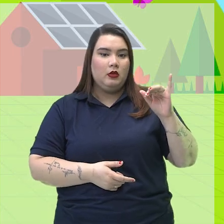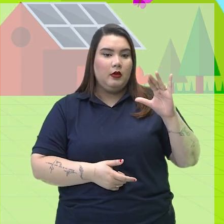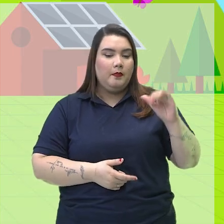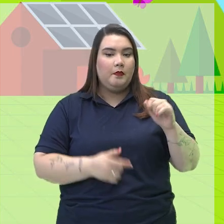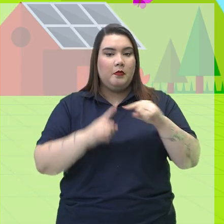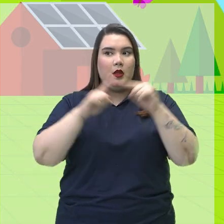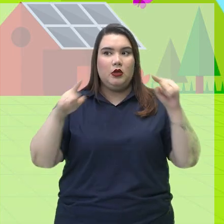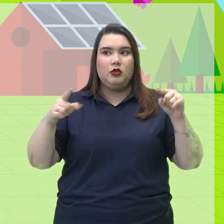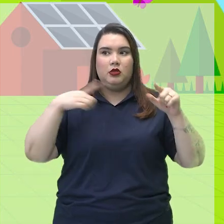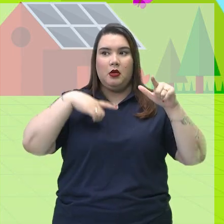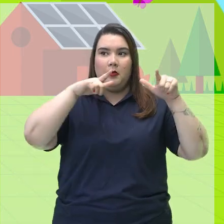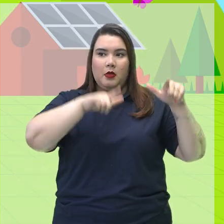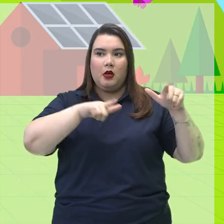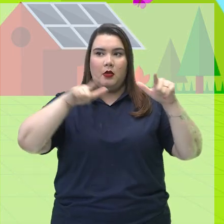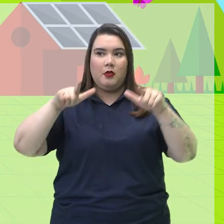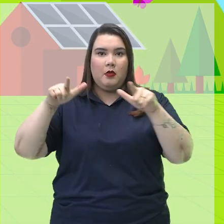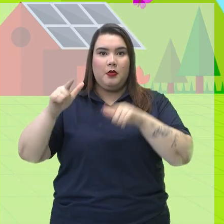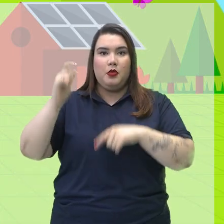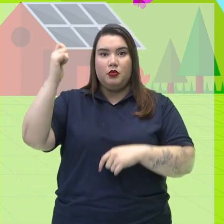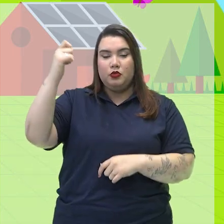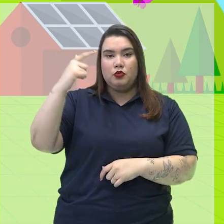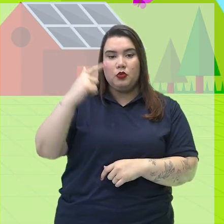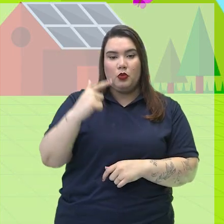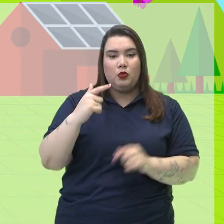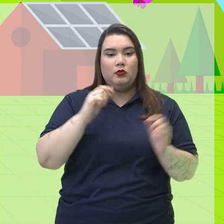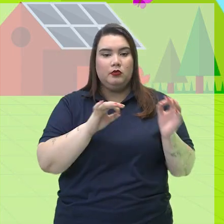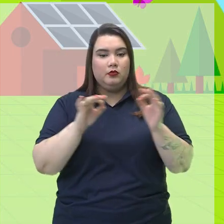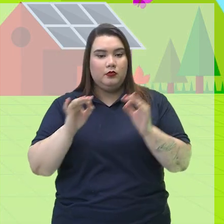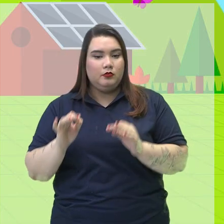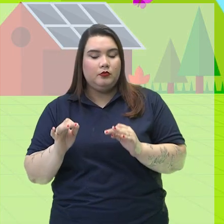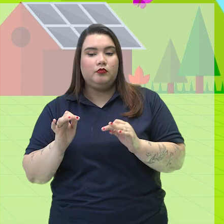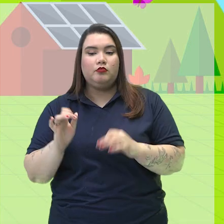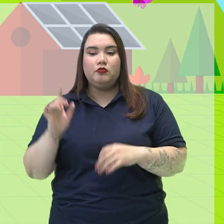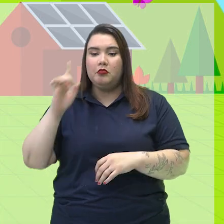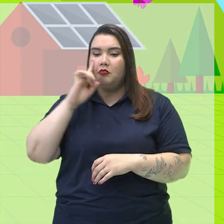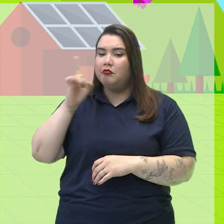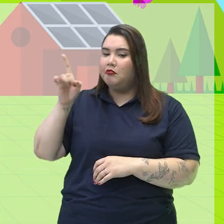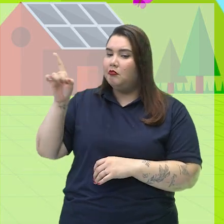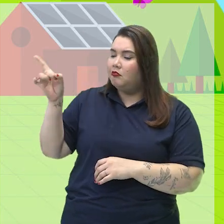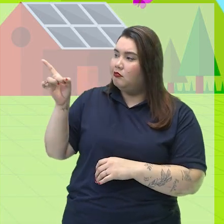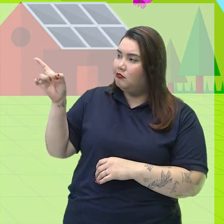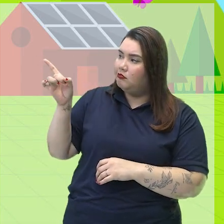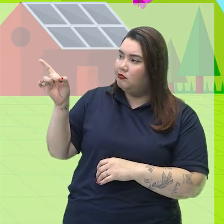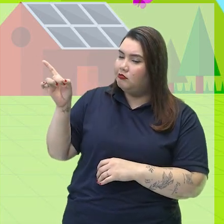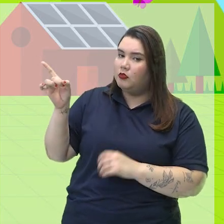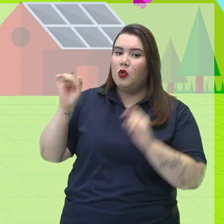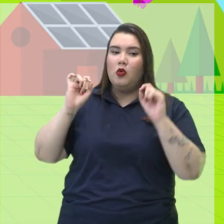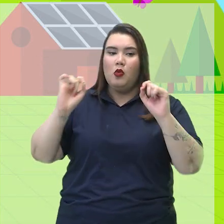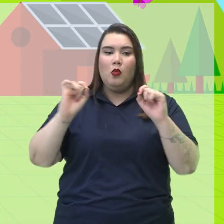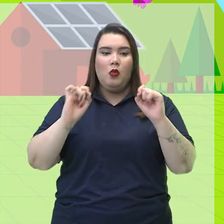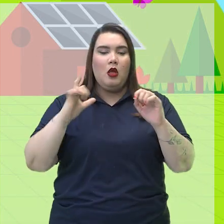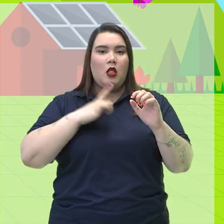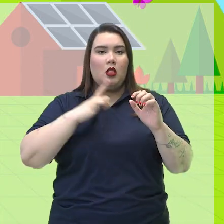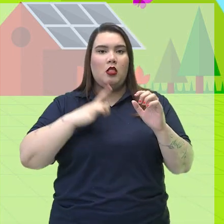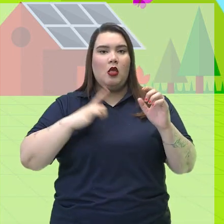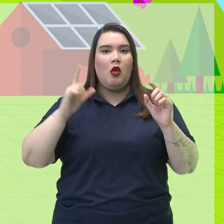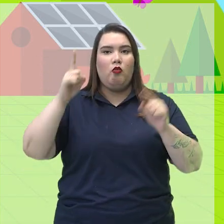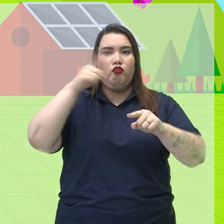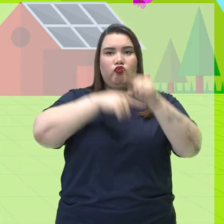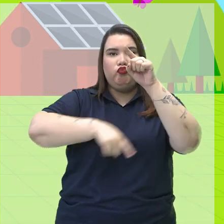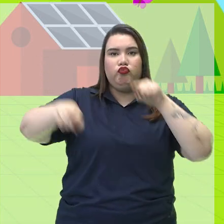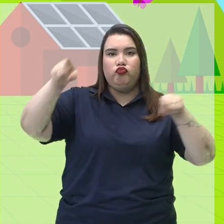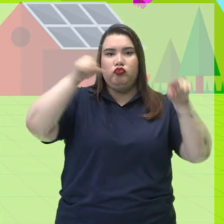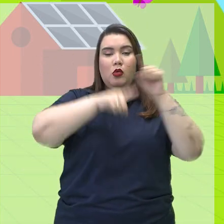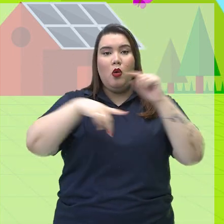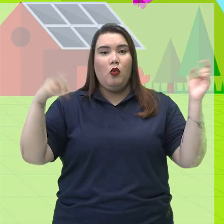painéis solares aqui, né, pessoal? Olha só, aqui nós temos geradores eólicos, né, que usam a